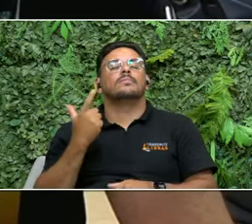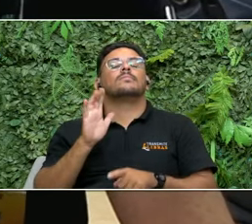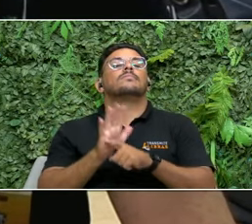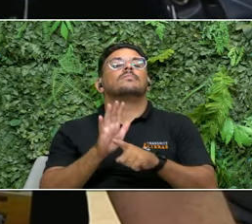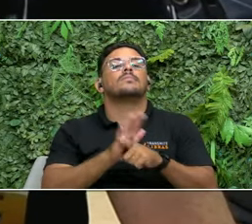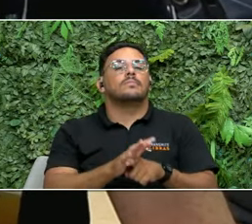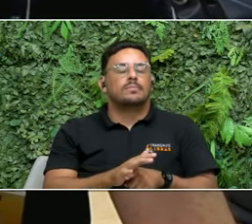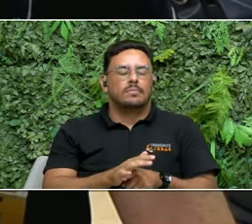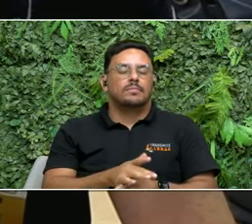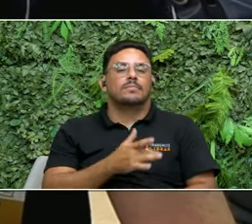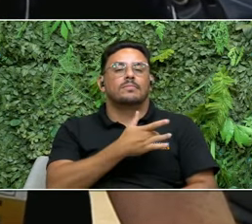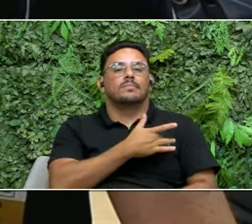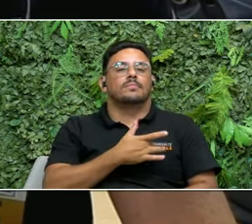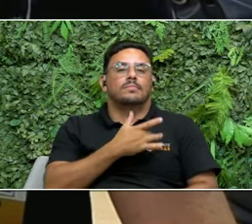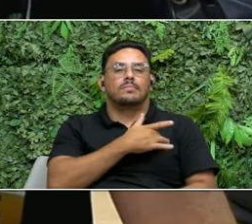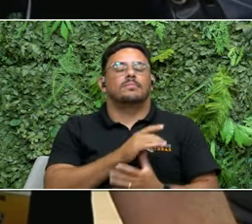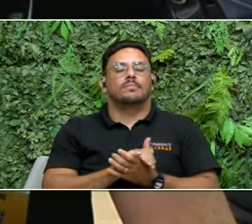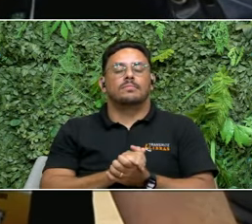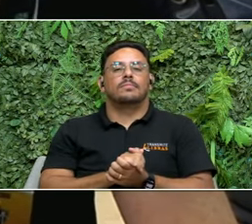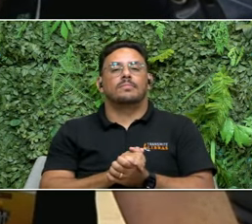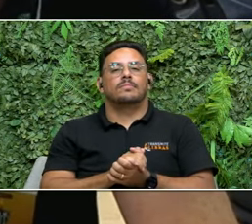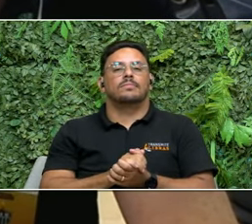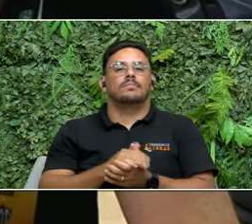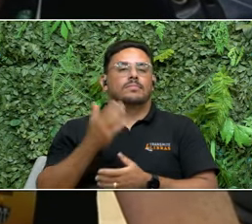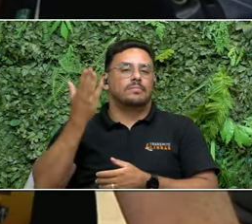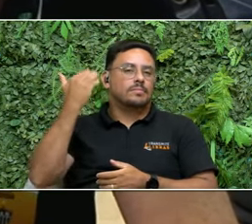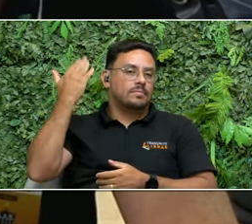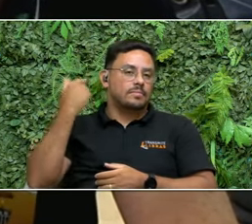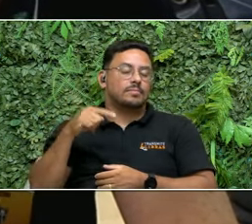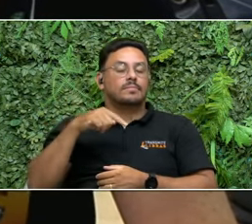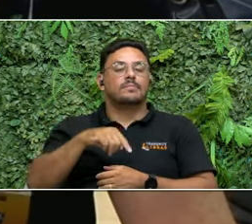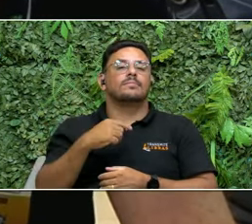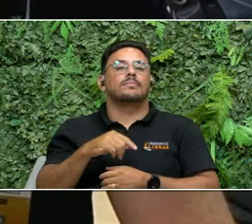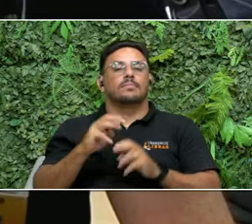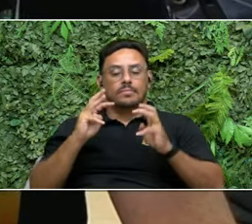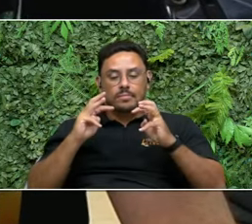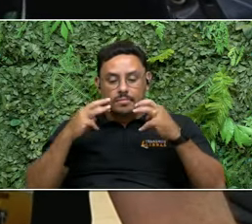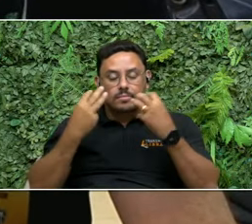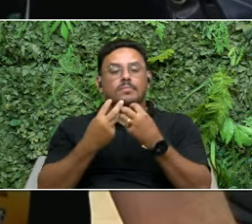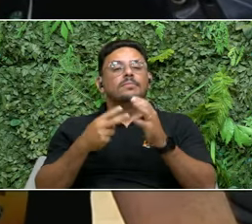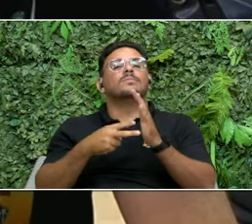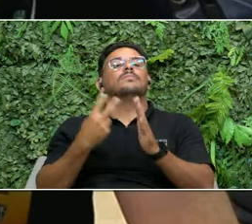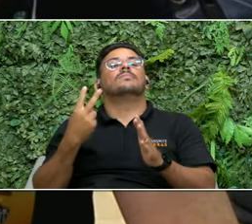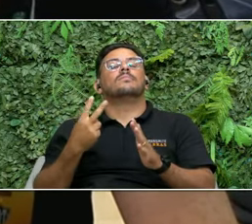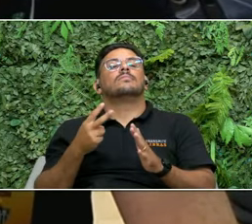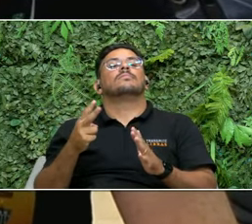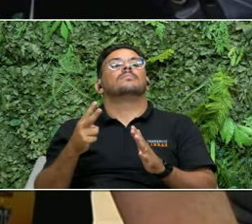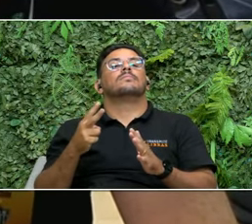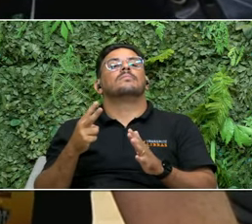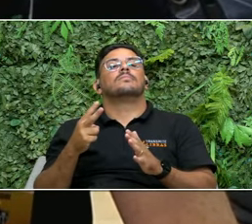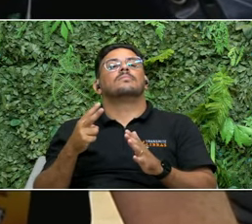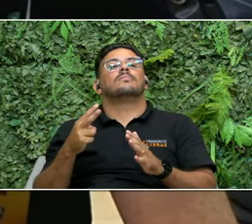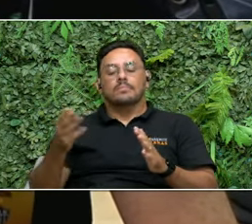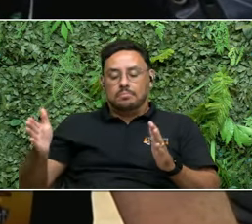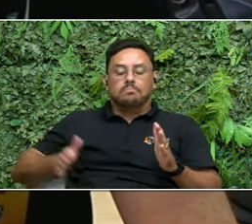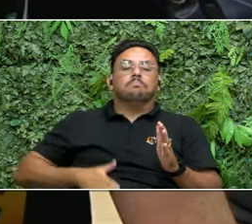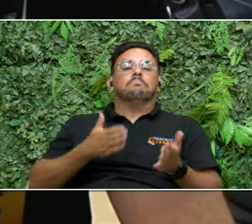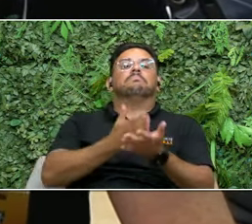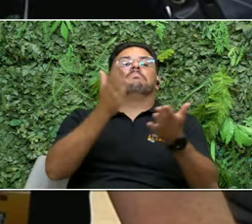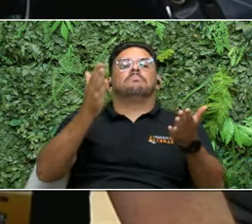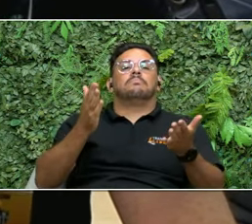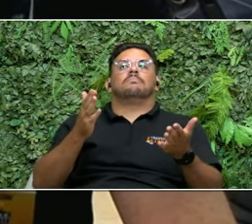teve um outro antes né assim num passado recente mas aqui na arena o segundo mas assim a bola bate na barriga dele e entra mal